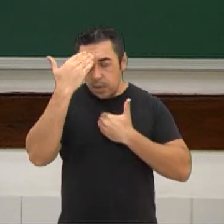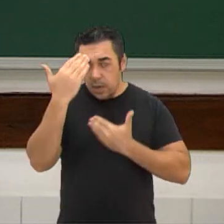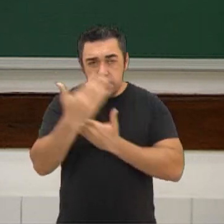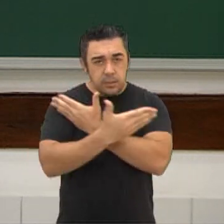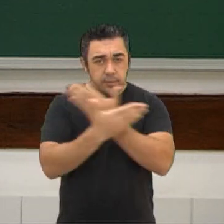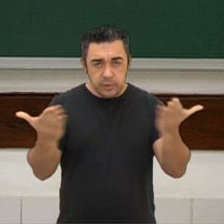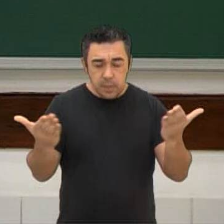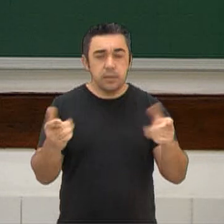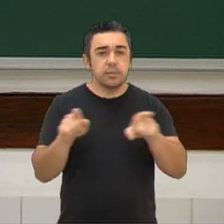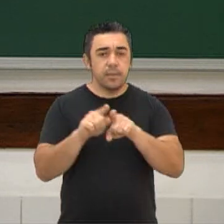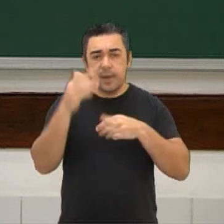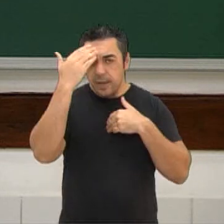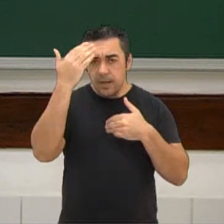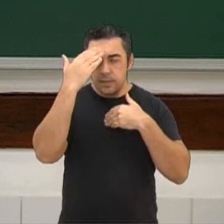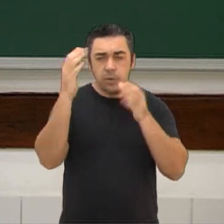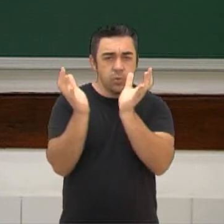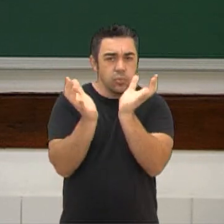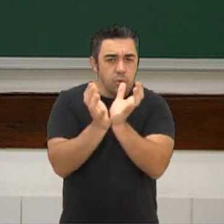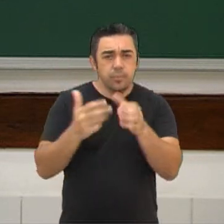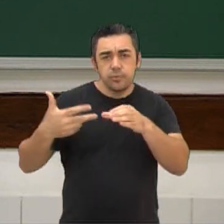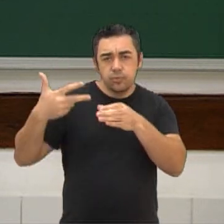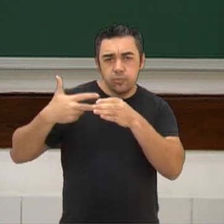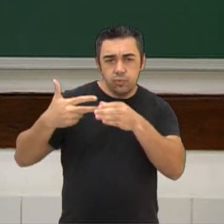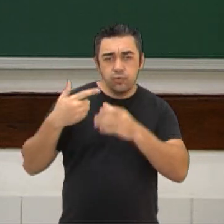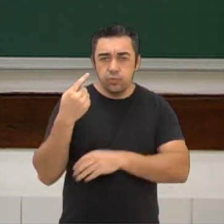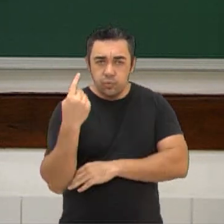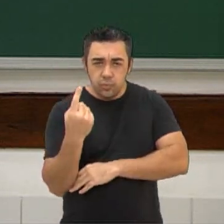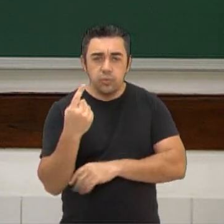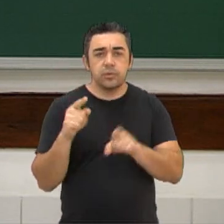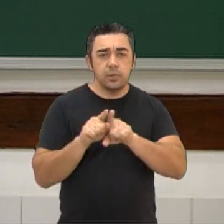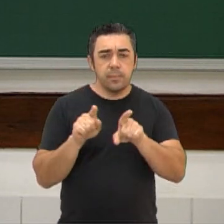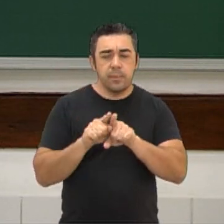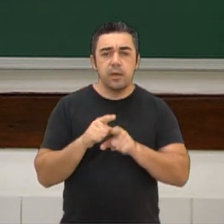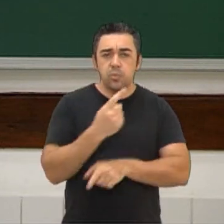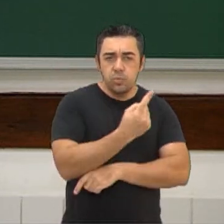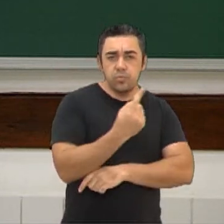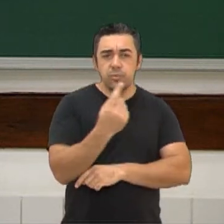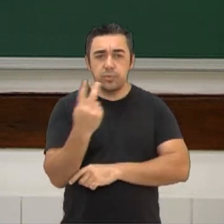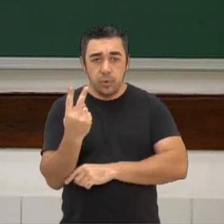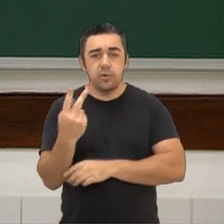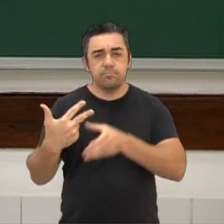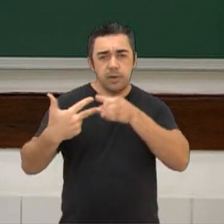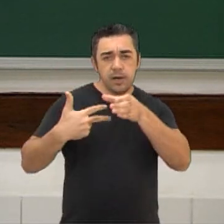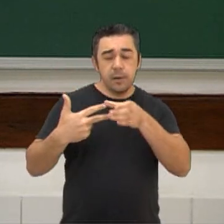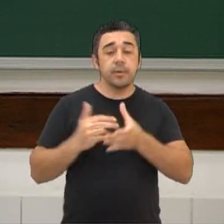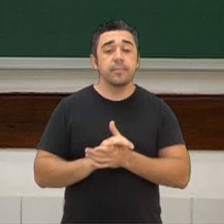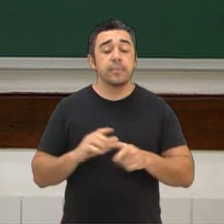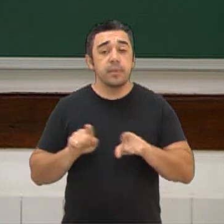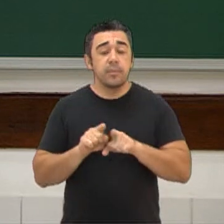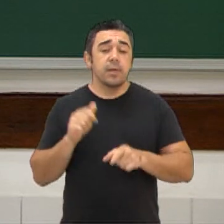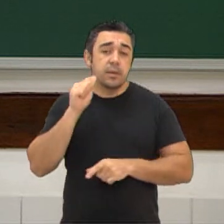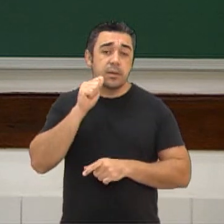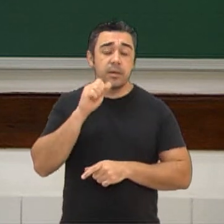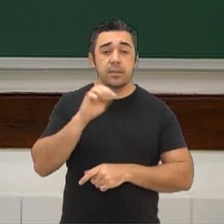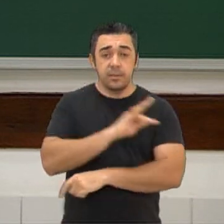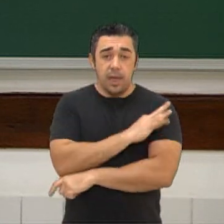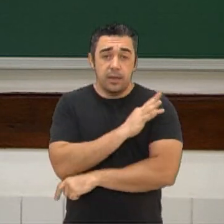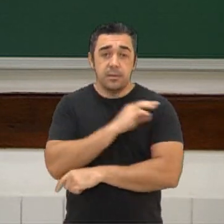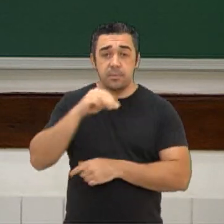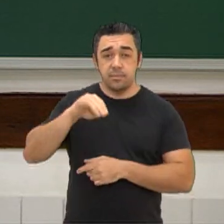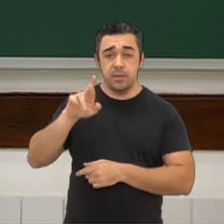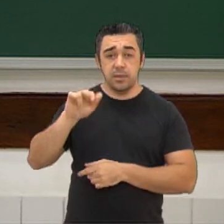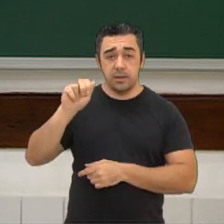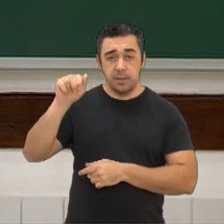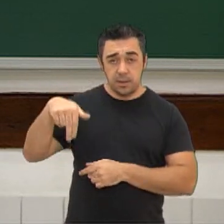agradecer. Agradeço essa produção, maestro Jonathan nos botões, seu Rubens no cameraman, todo o suporte, a Miriam que está aqui acompanhando a